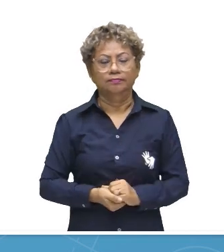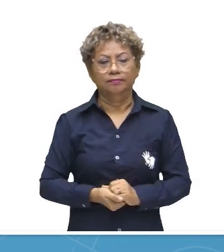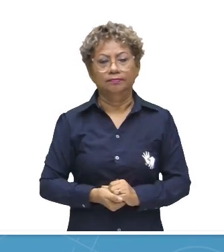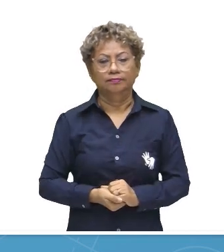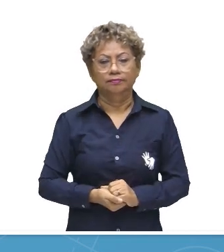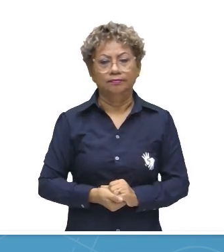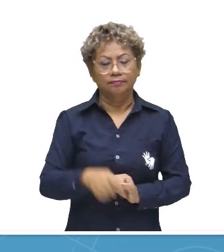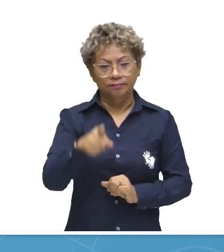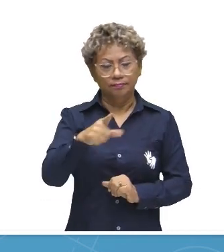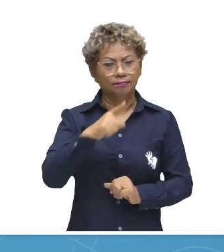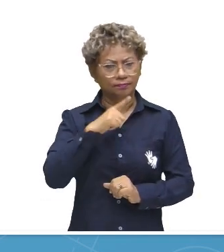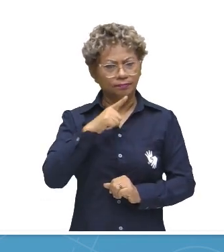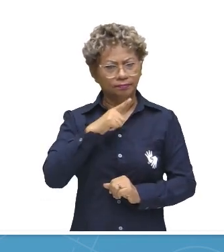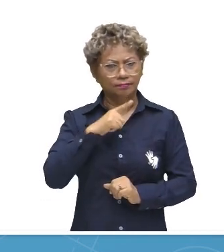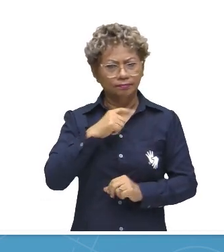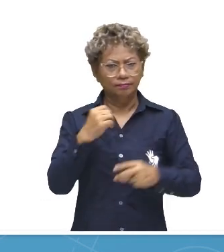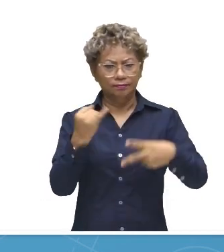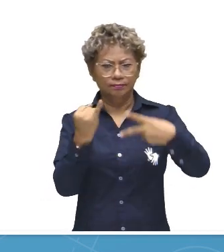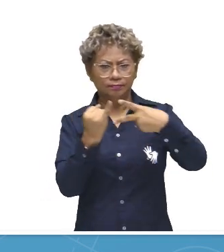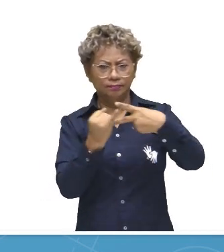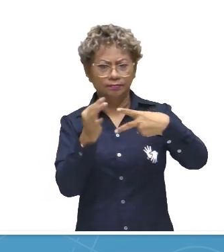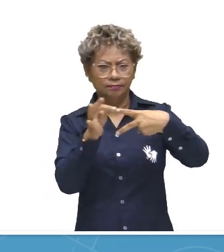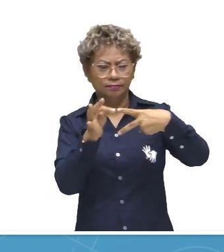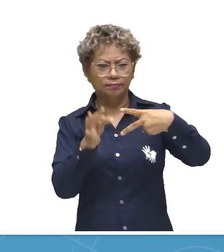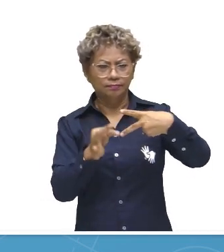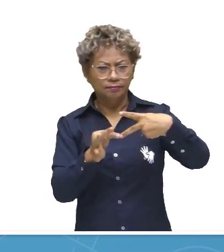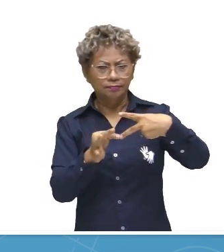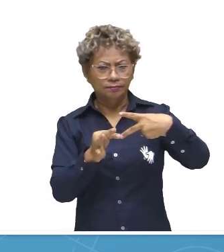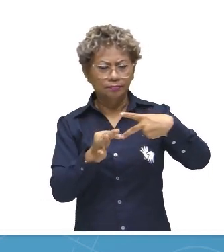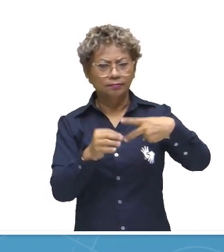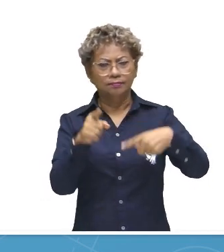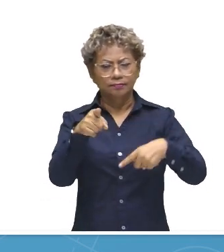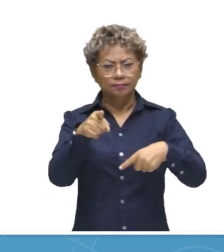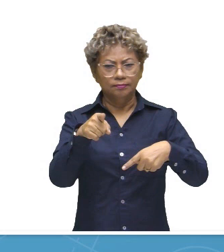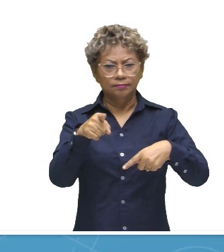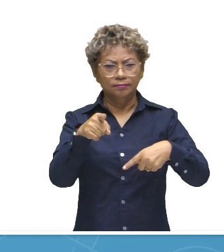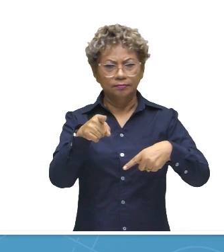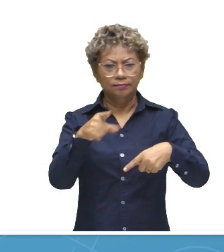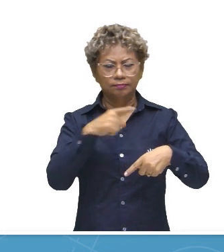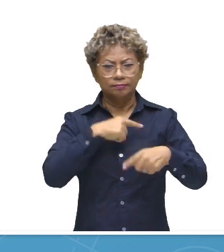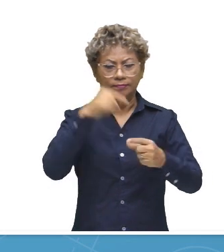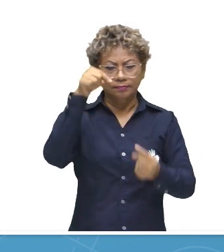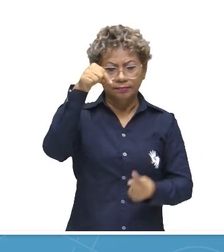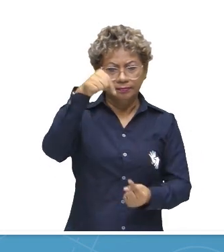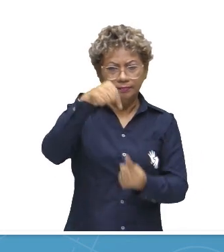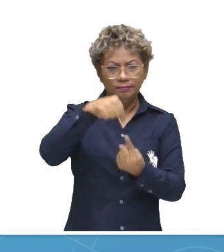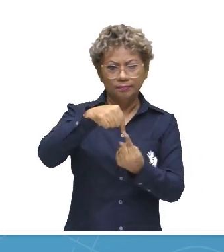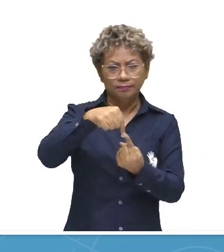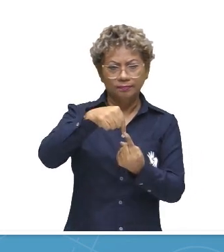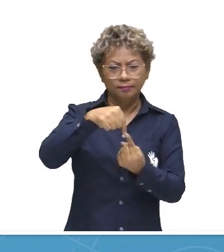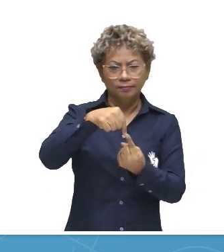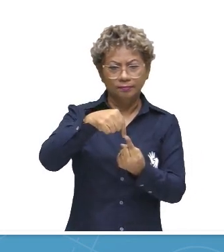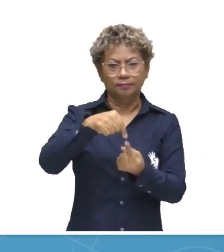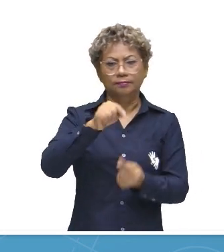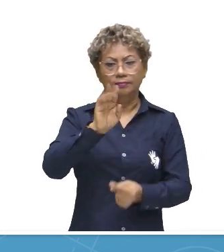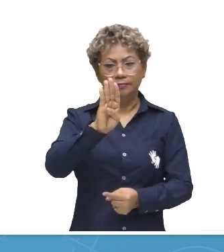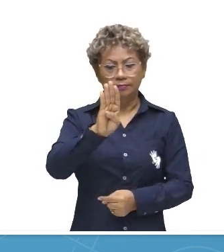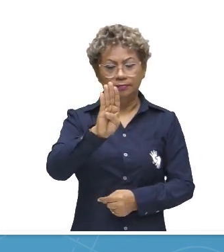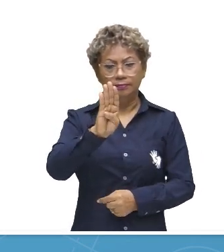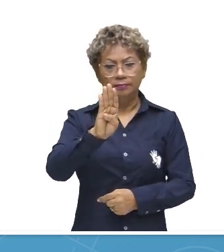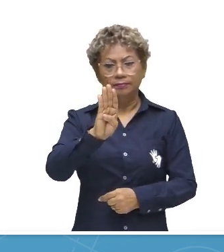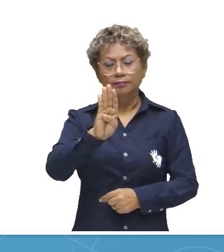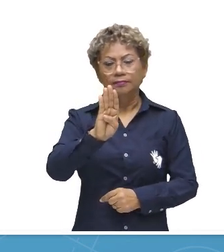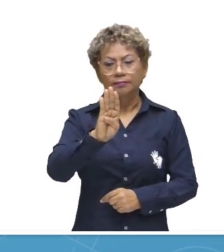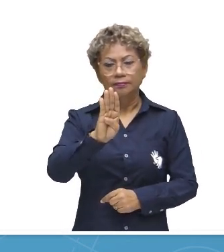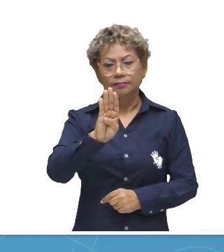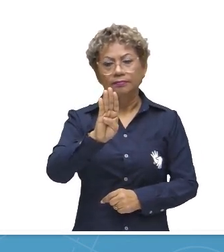polígono, inserir um segmento nele, onde a origem e o fim dele estão